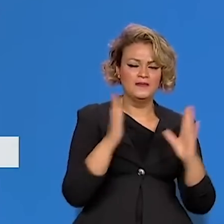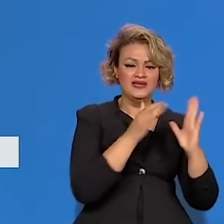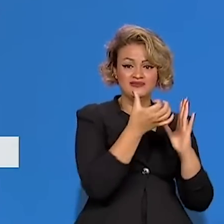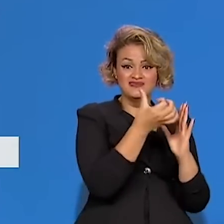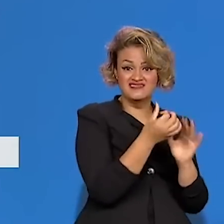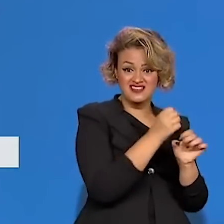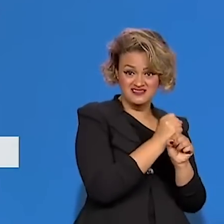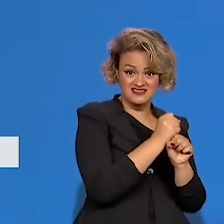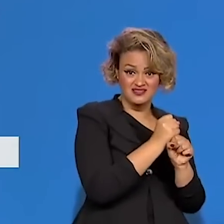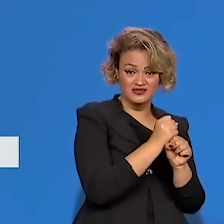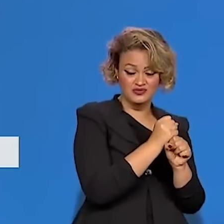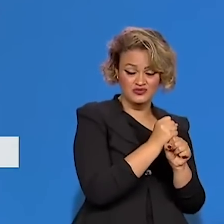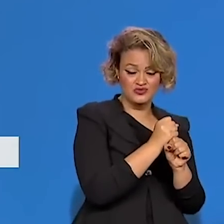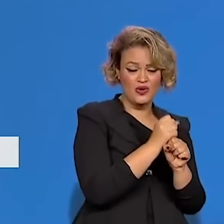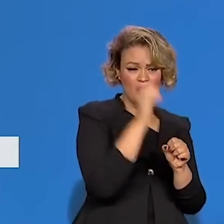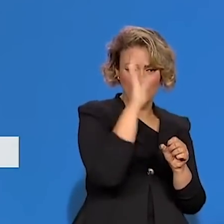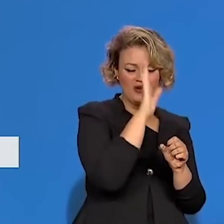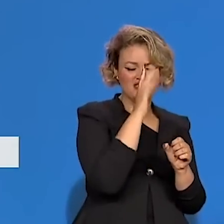anos